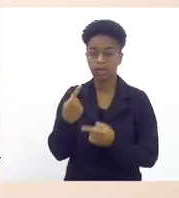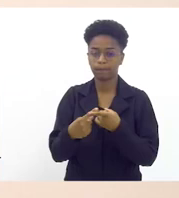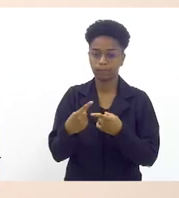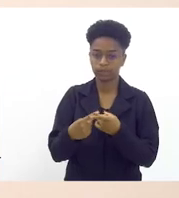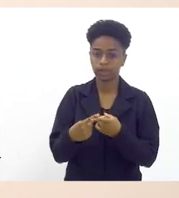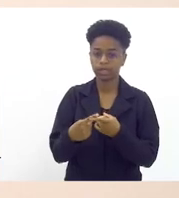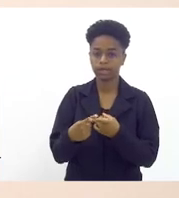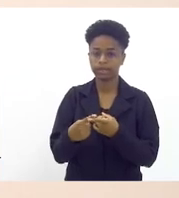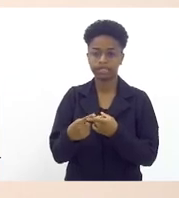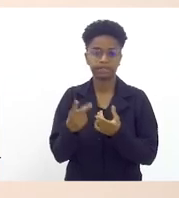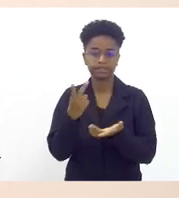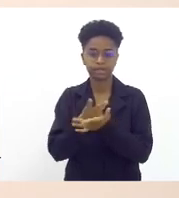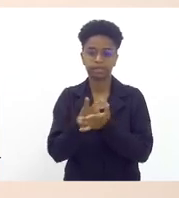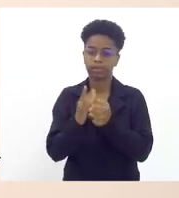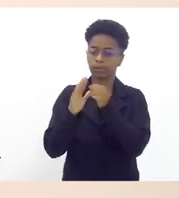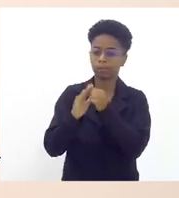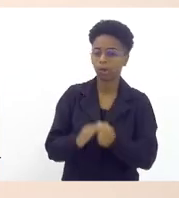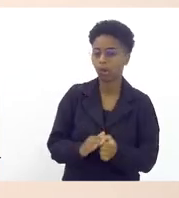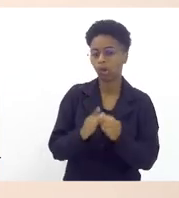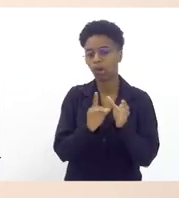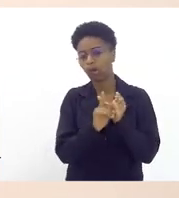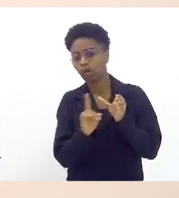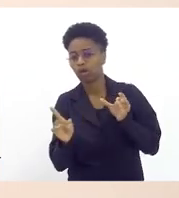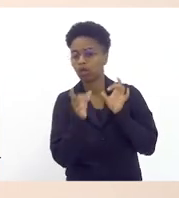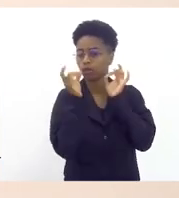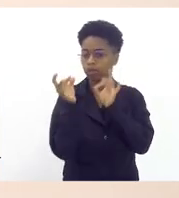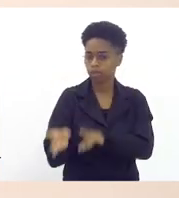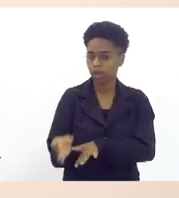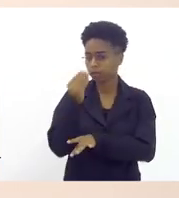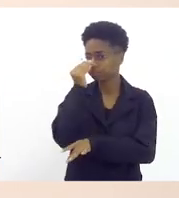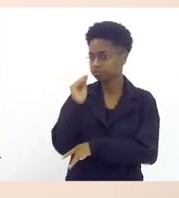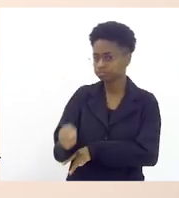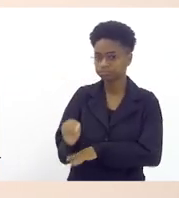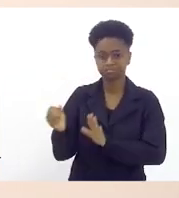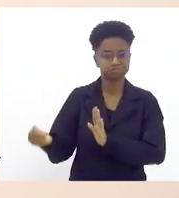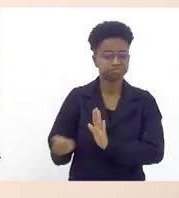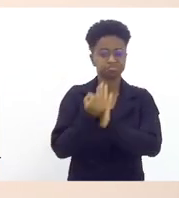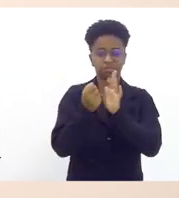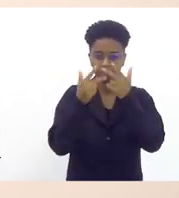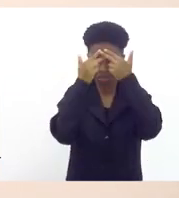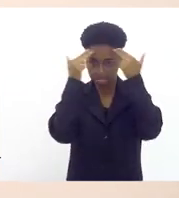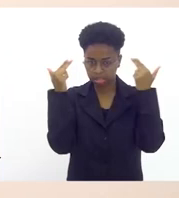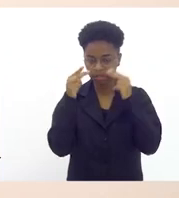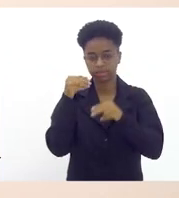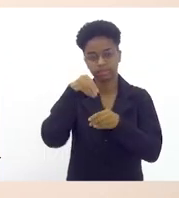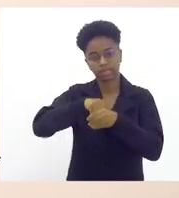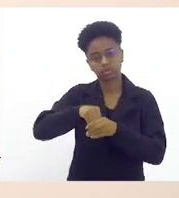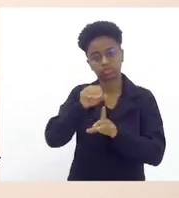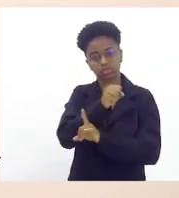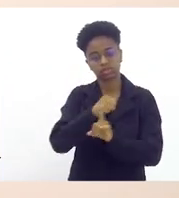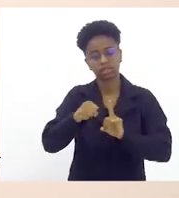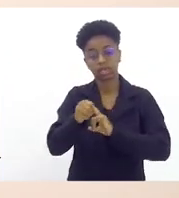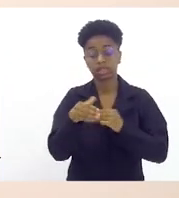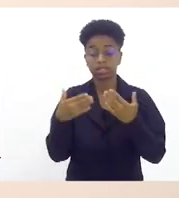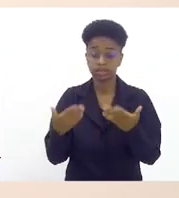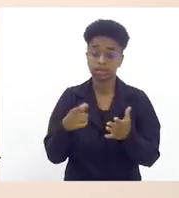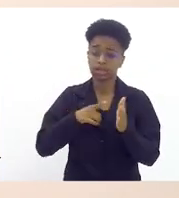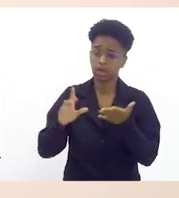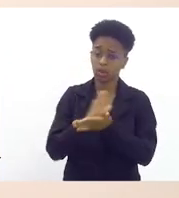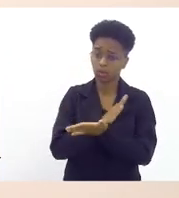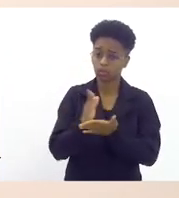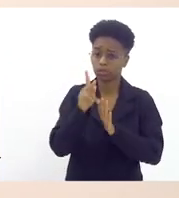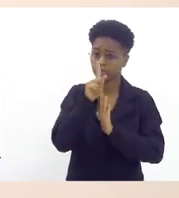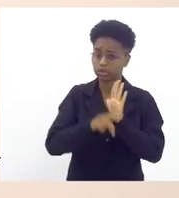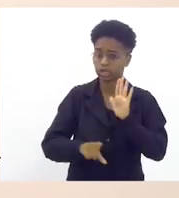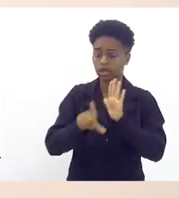tão marginalizadas, né, tão estigmatizadas dentro da sociedade. Né. Com isso, tem alguns projetos de lei que a